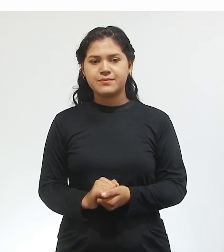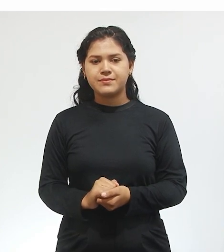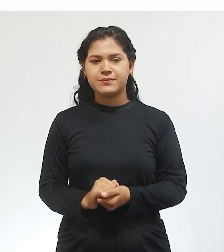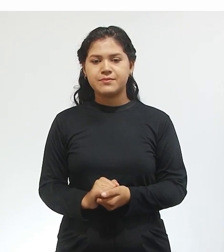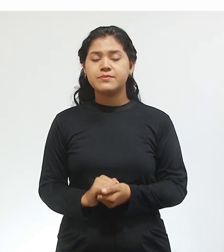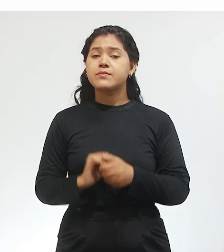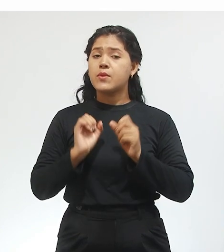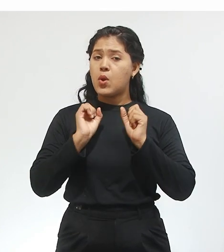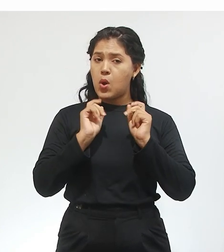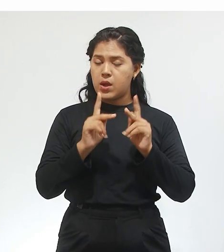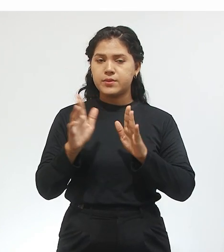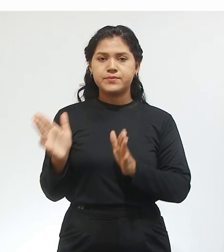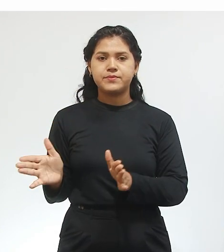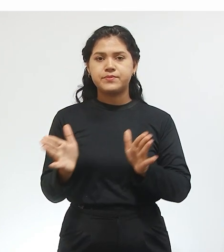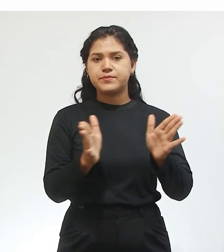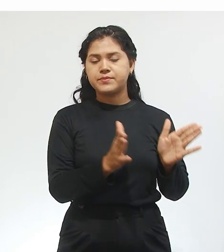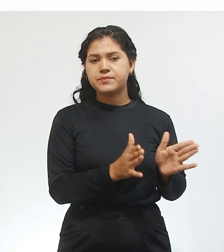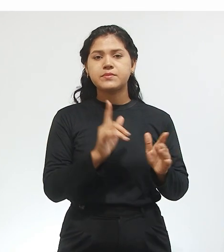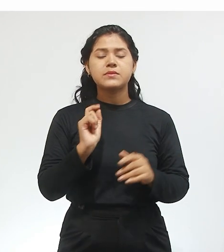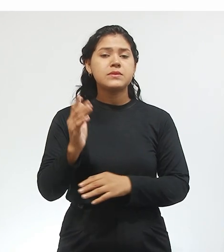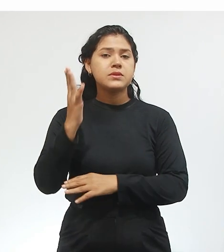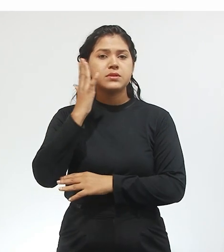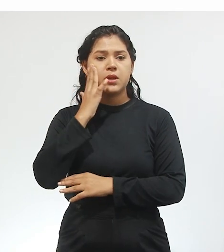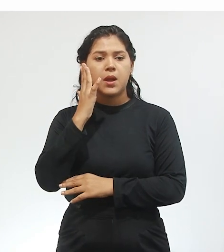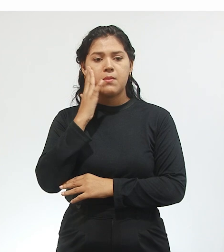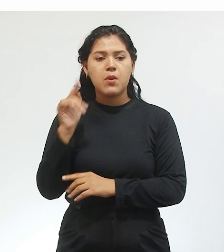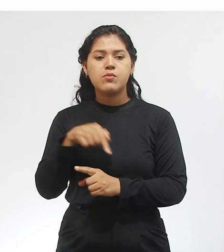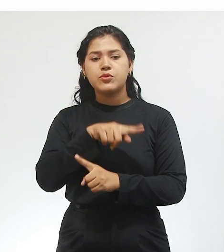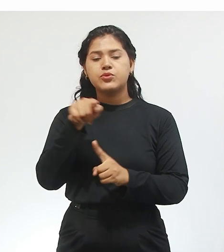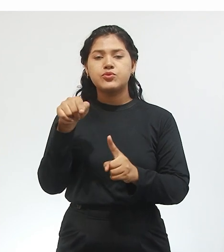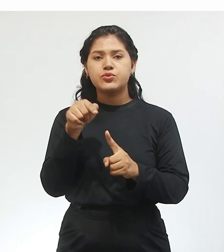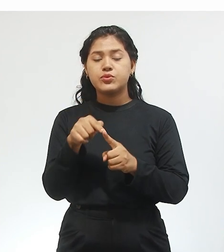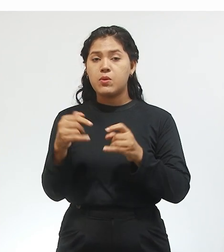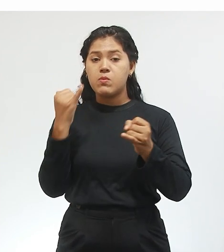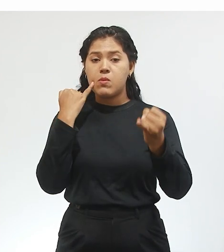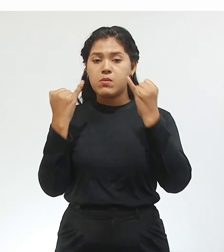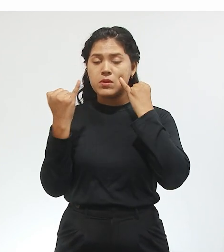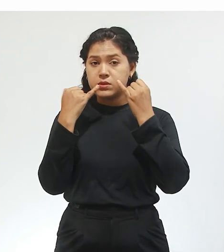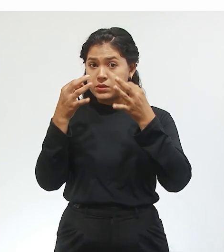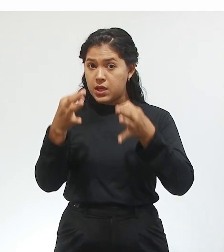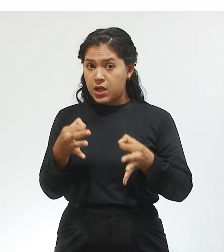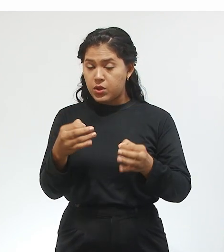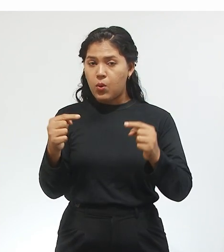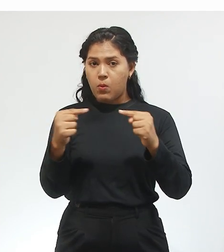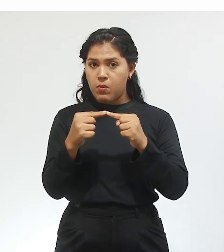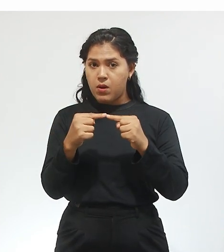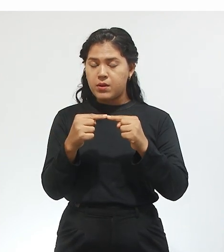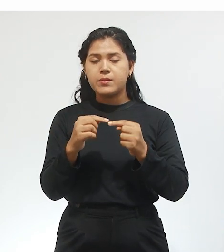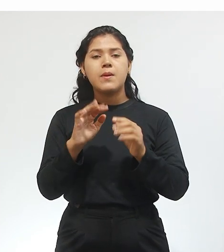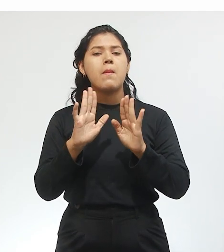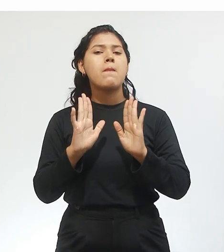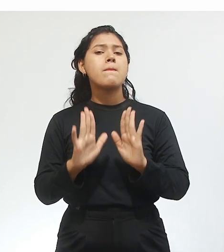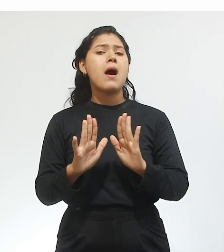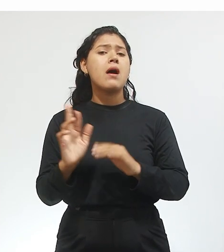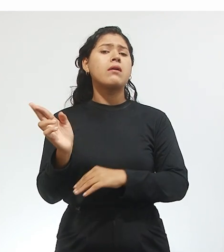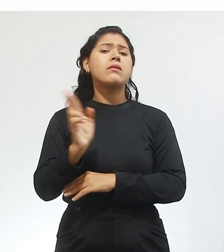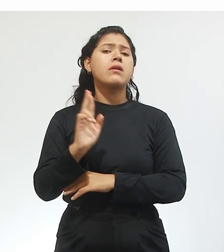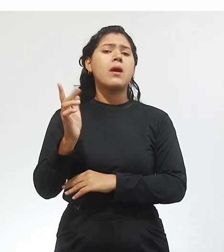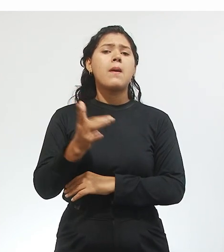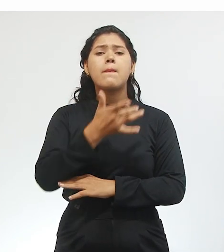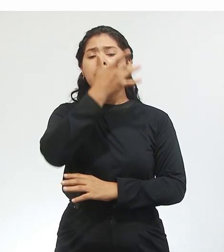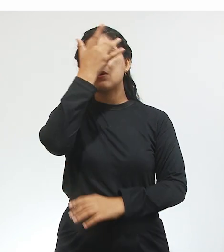Ok, feito isso... Né? Já sabemos que a principal finalidade é fornecer informações, não é isso? Perfeito. Mas quem seriam esses